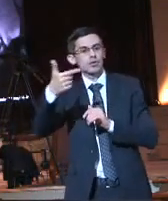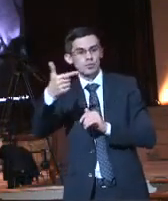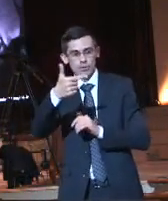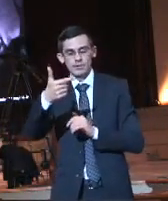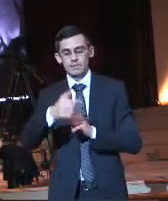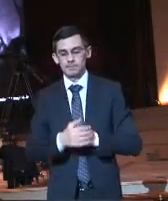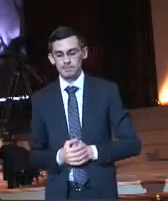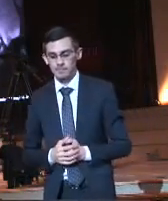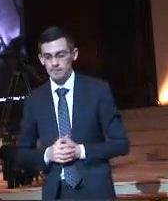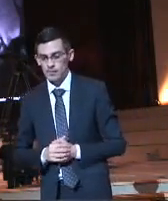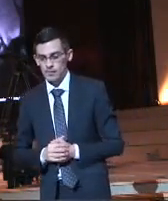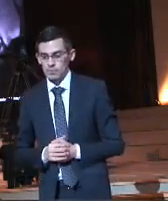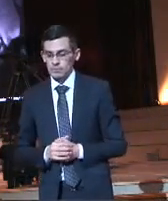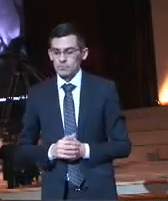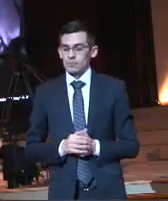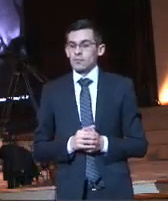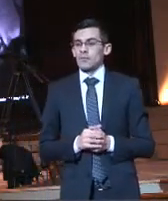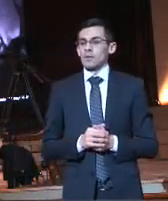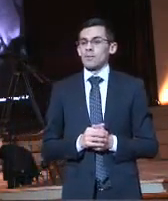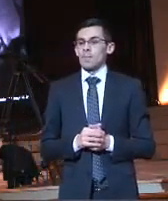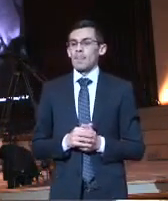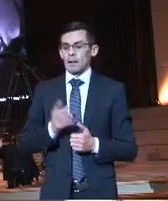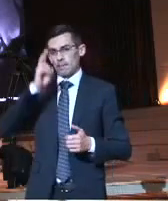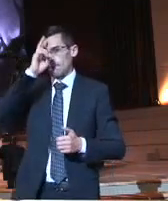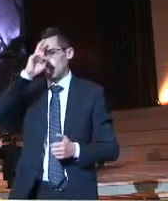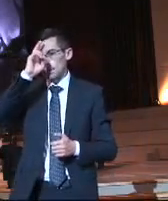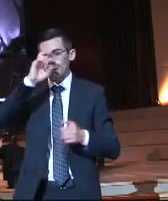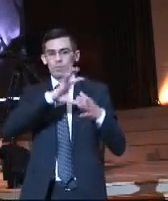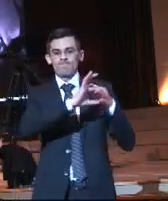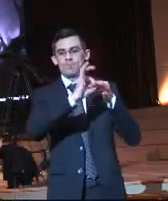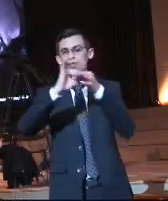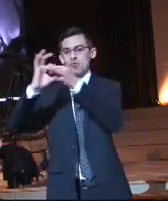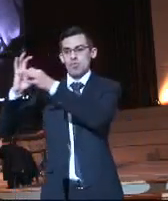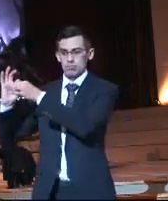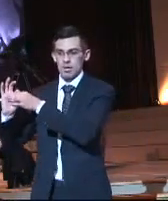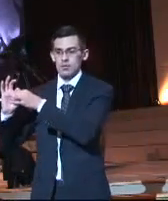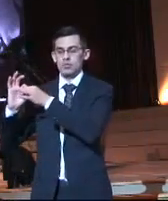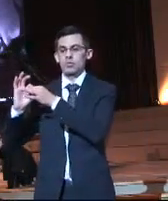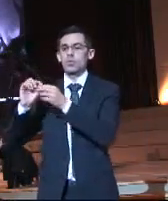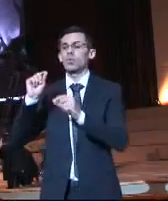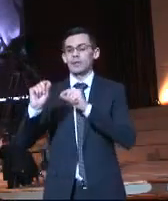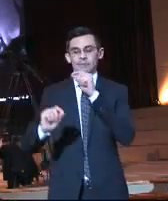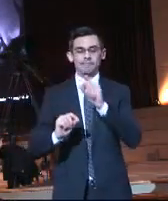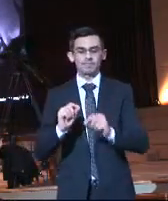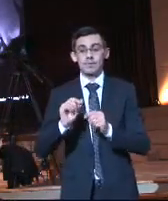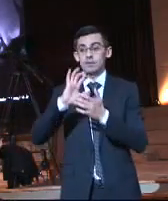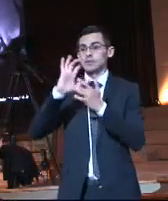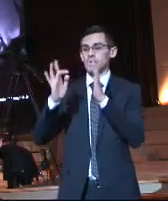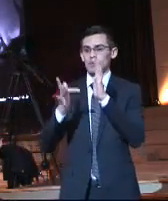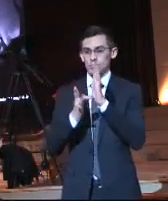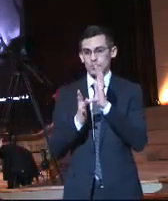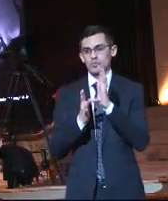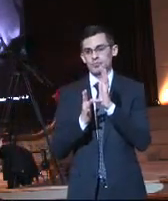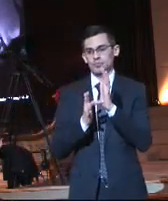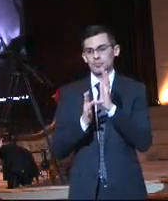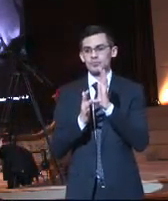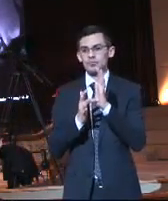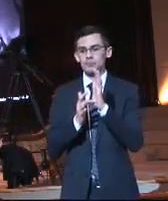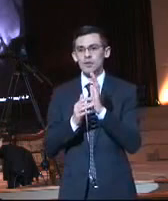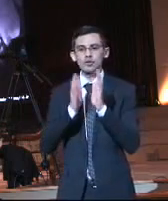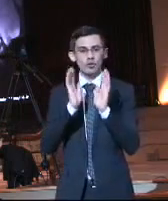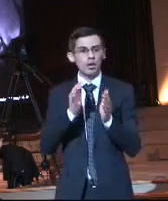22. É bom que a gente lembre o contexto. O contexto era que Jesus acabara de